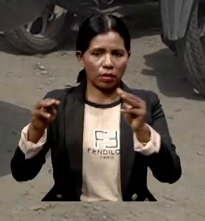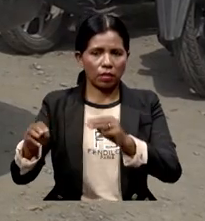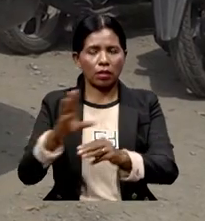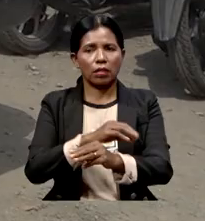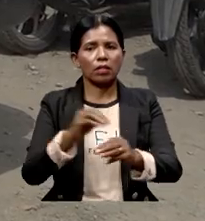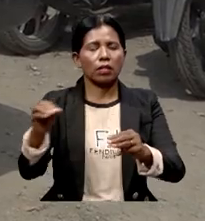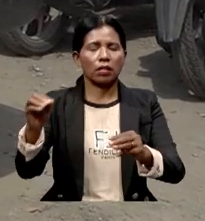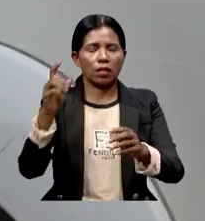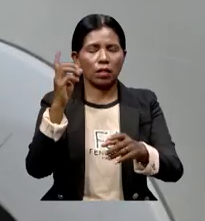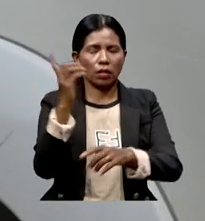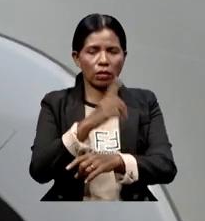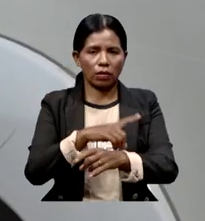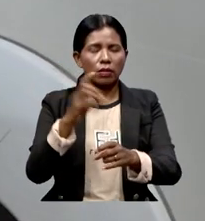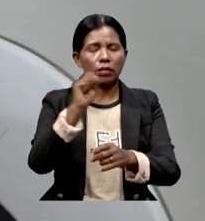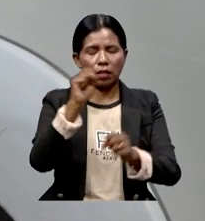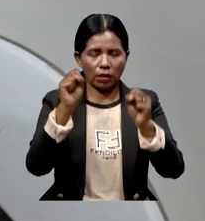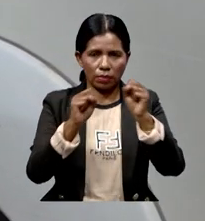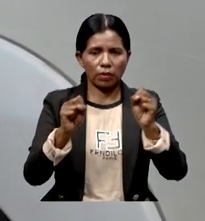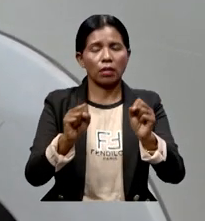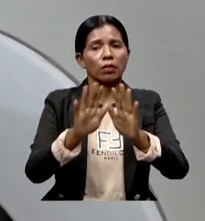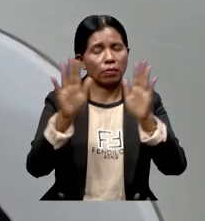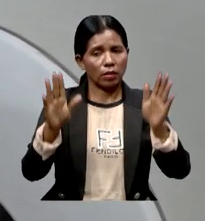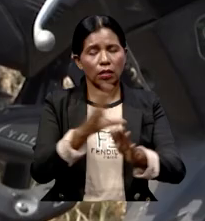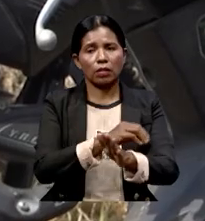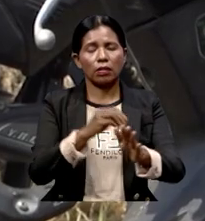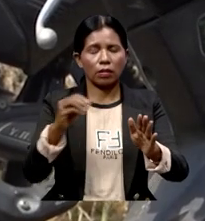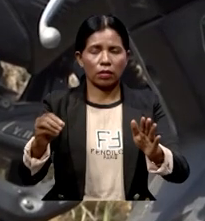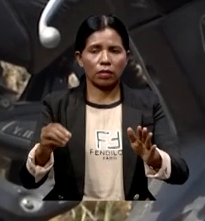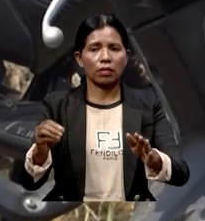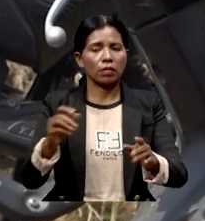de semana ka fora husi ora serviço nian loron friado no